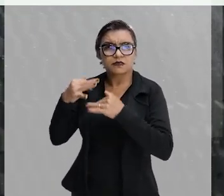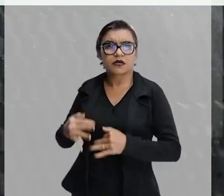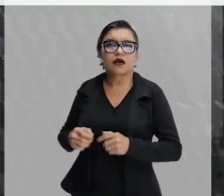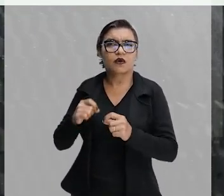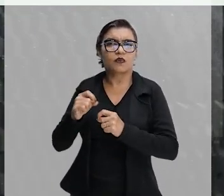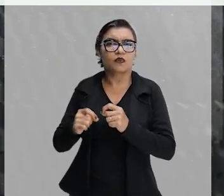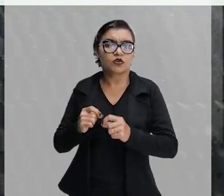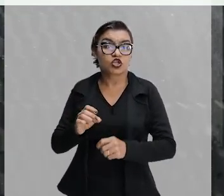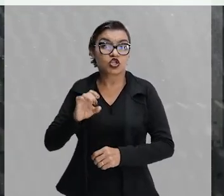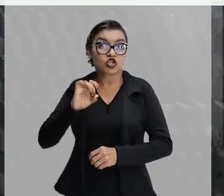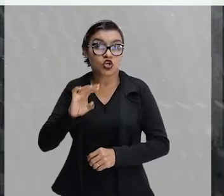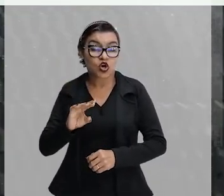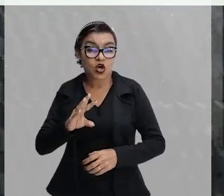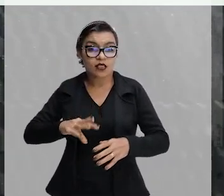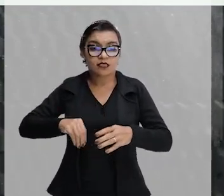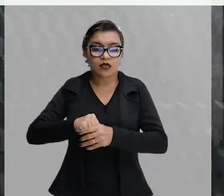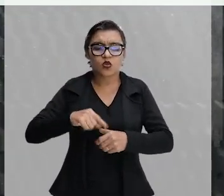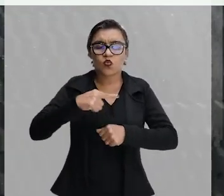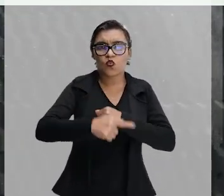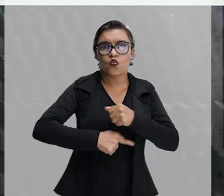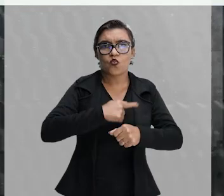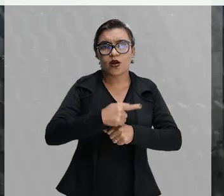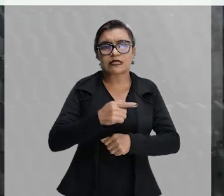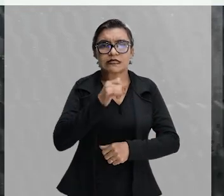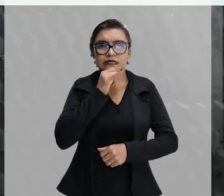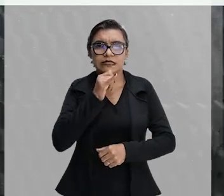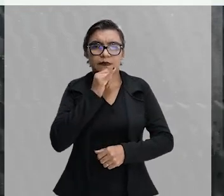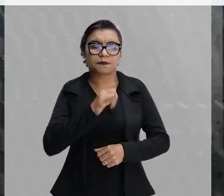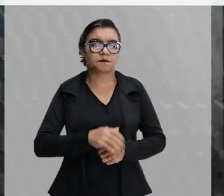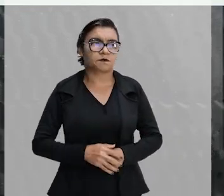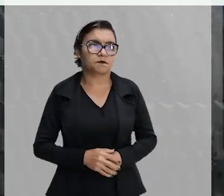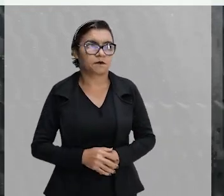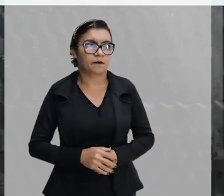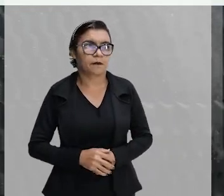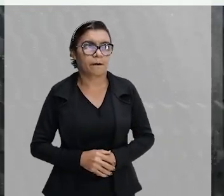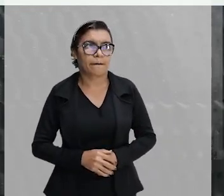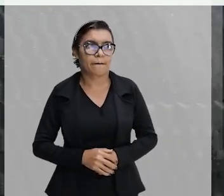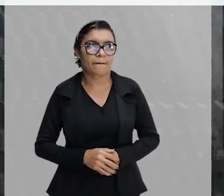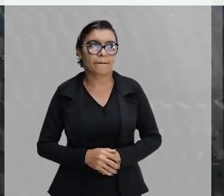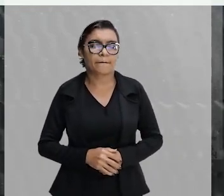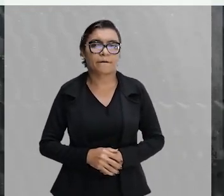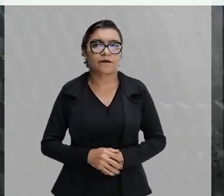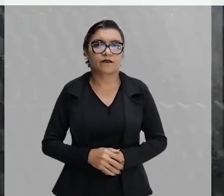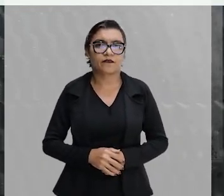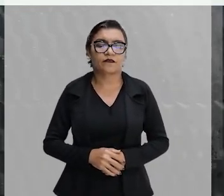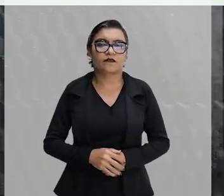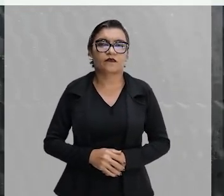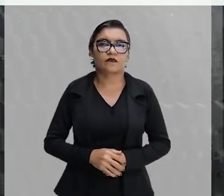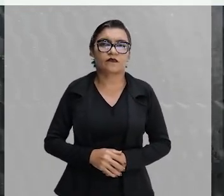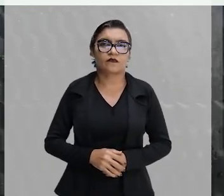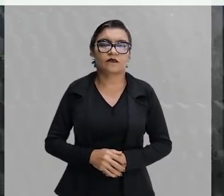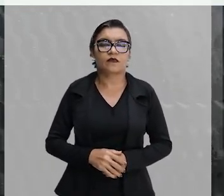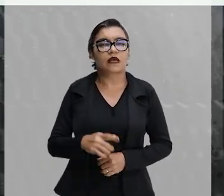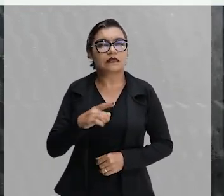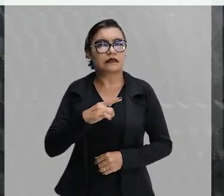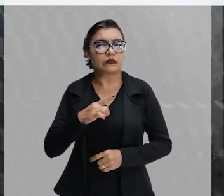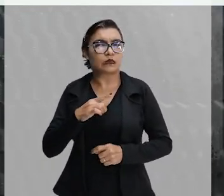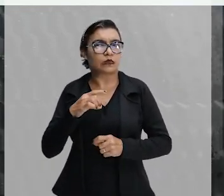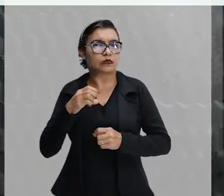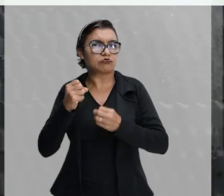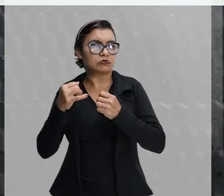aquelas iriam compor o átomo. Como, por exemplo, teve toda